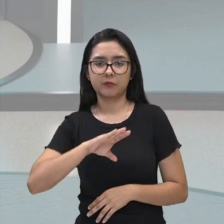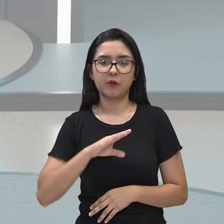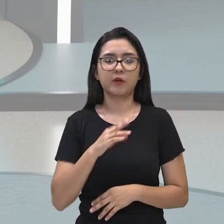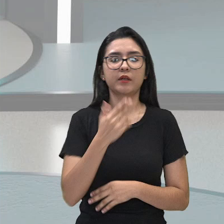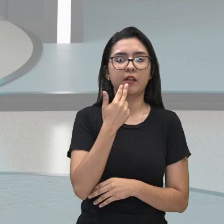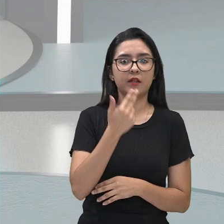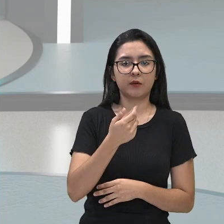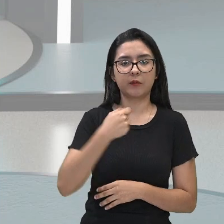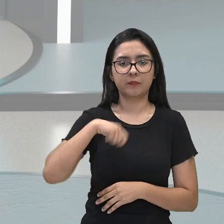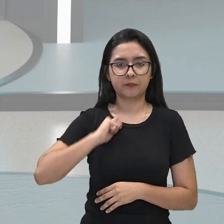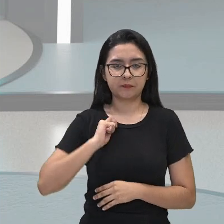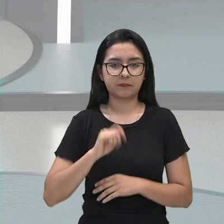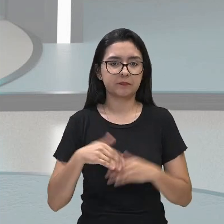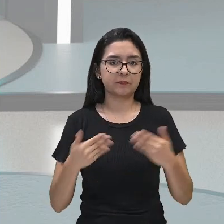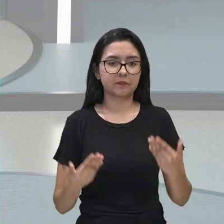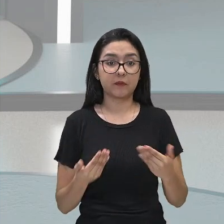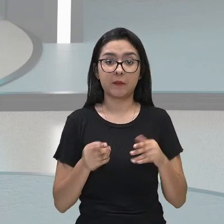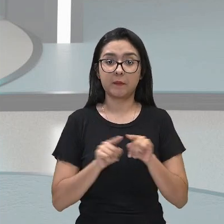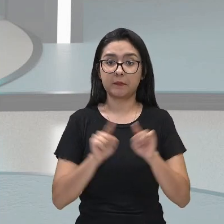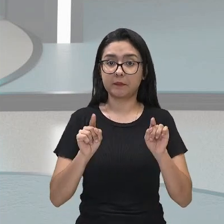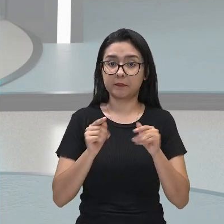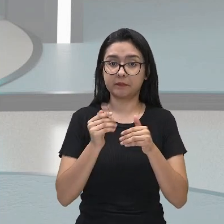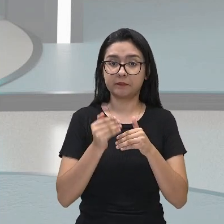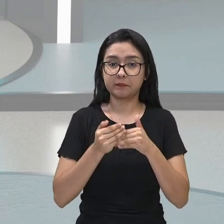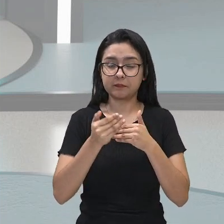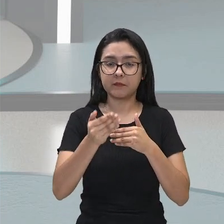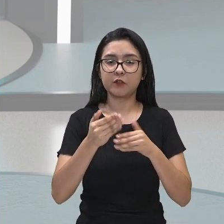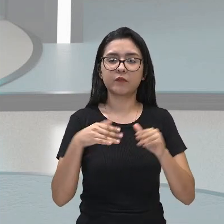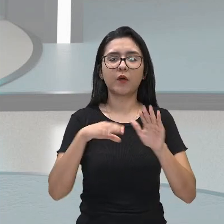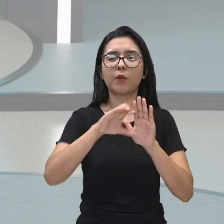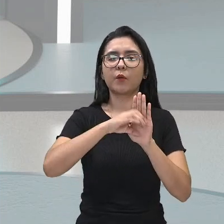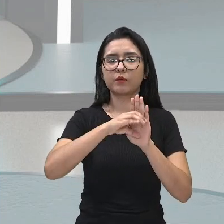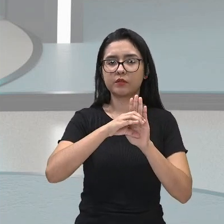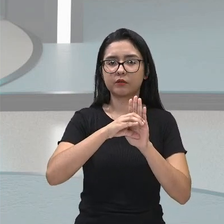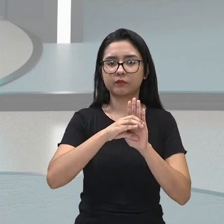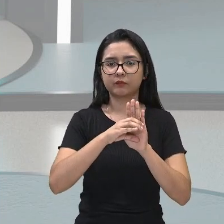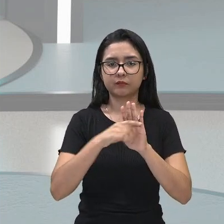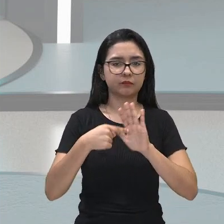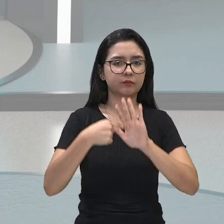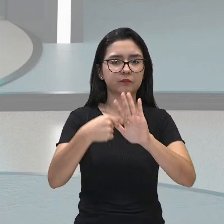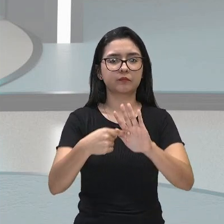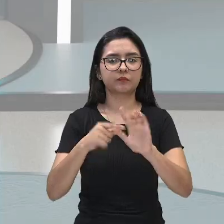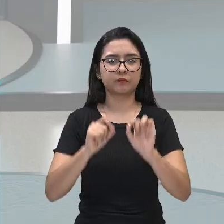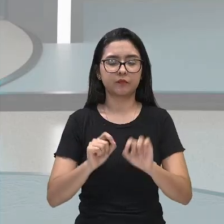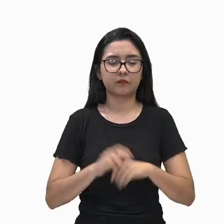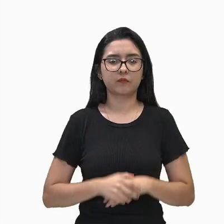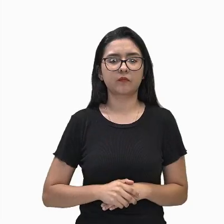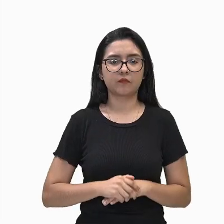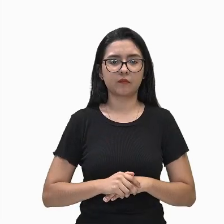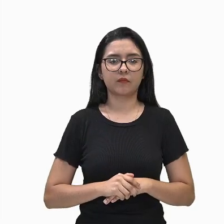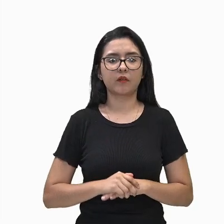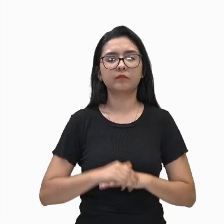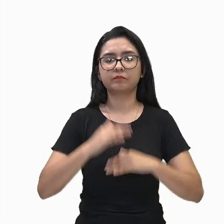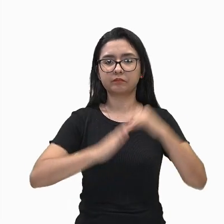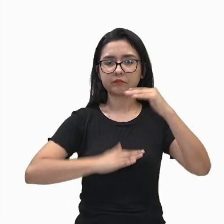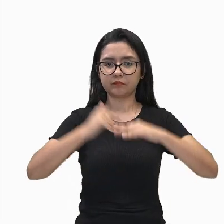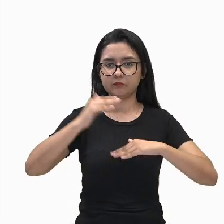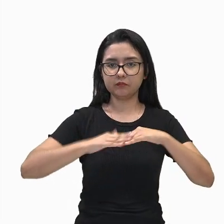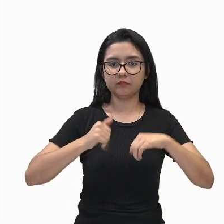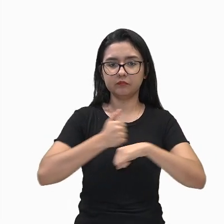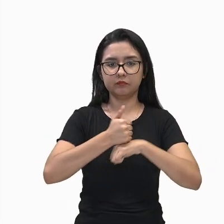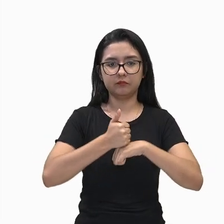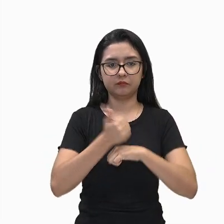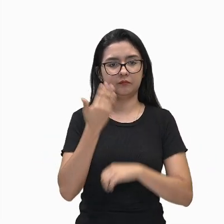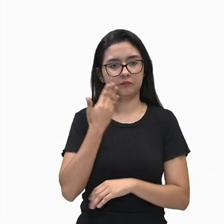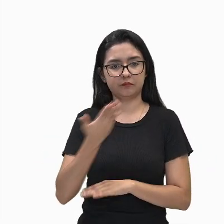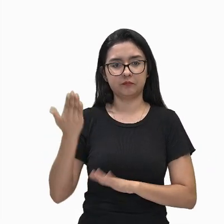portuguesa, né? Então, para começar, vamos conceituar o que é uma profissão. Una